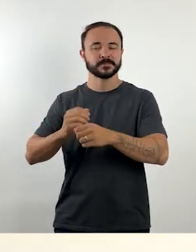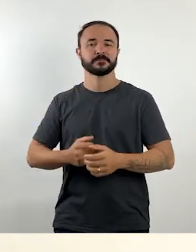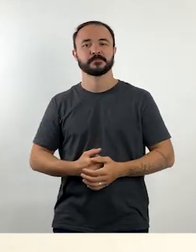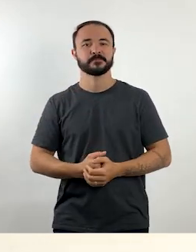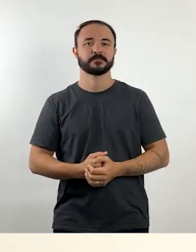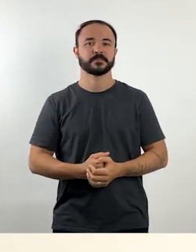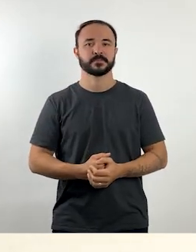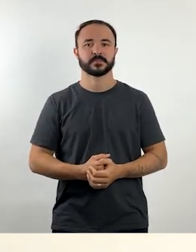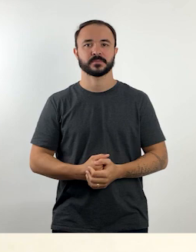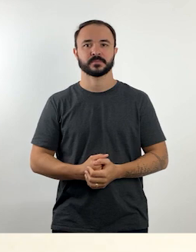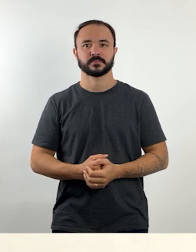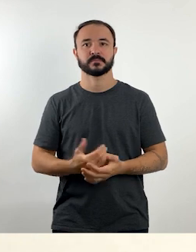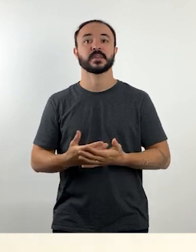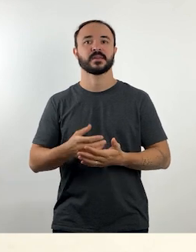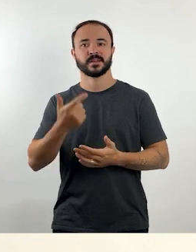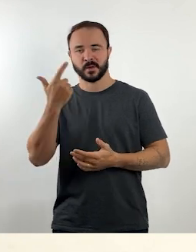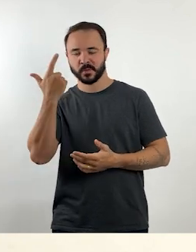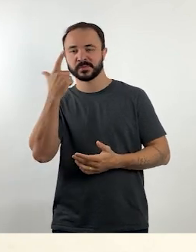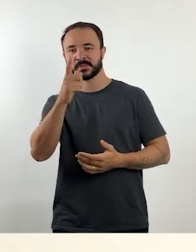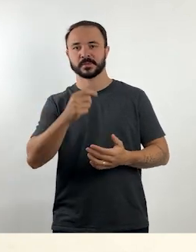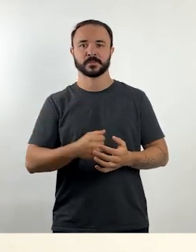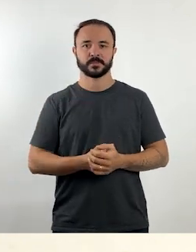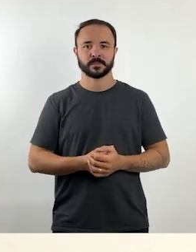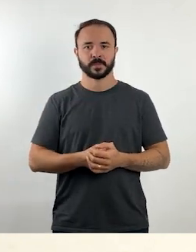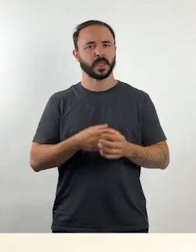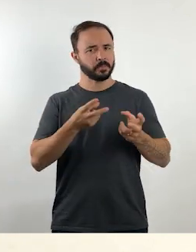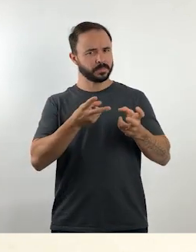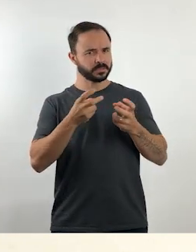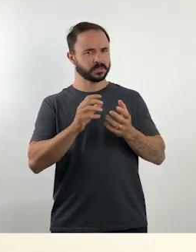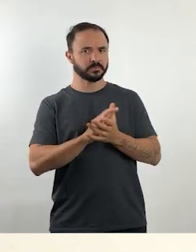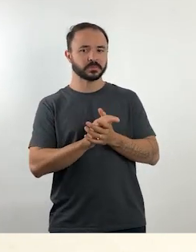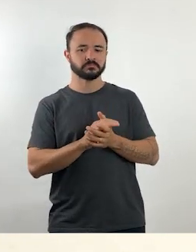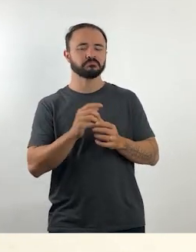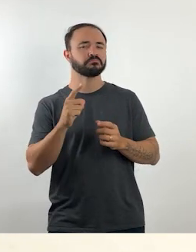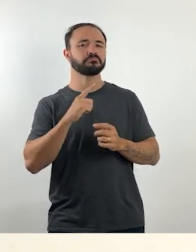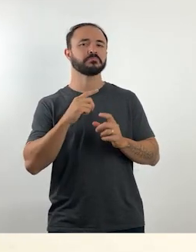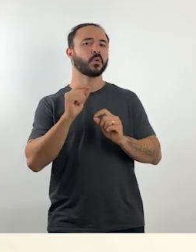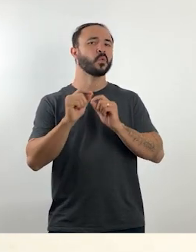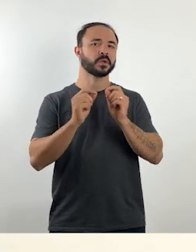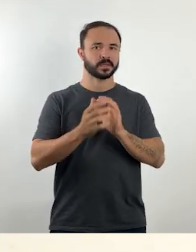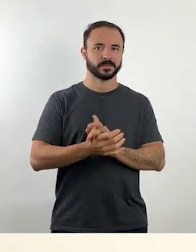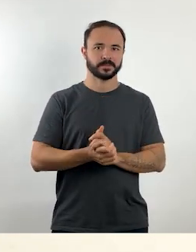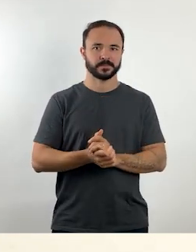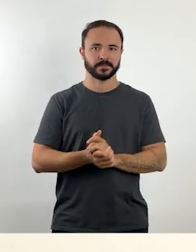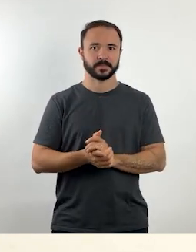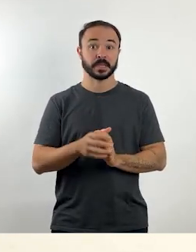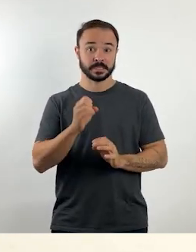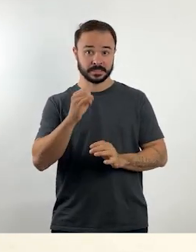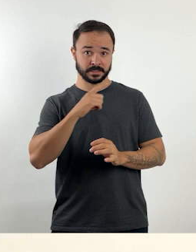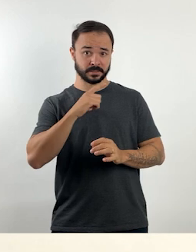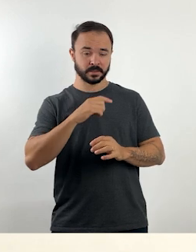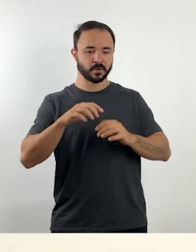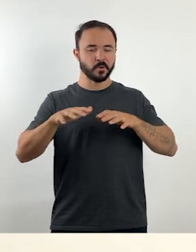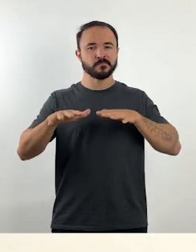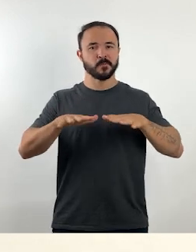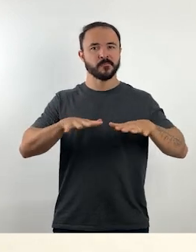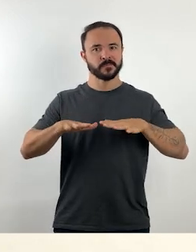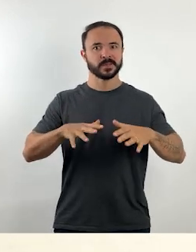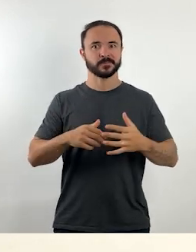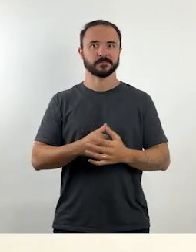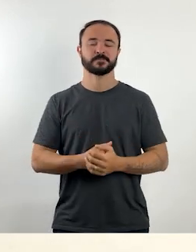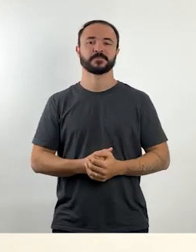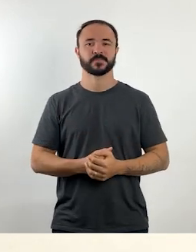E aí eu vou ter esse modelo. Você vai perceber uma coisa. Quando eu tenho um movimento do meu